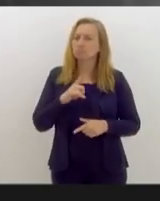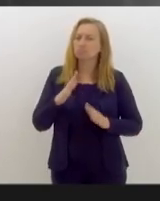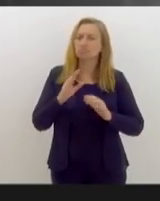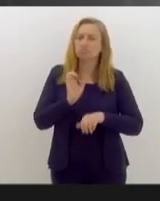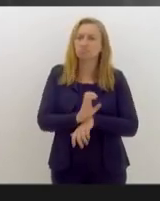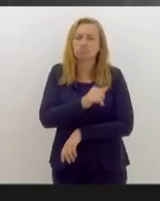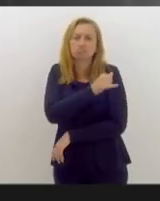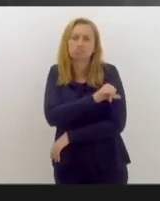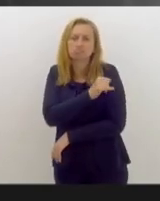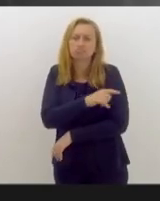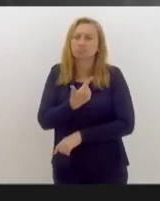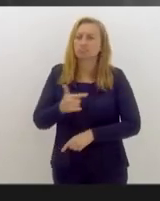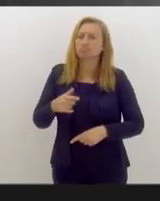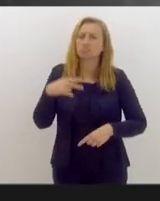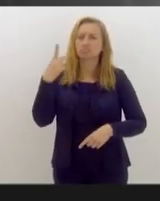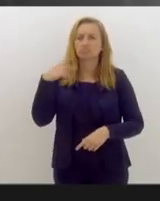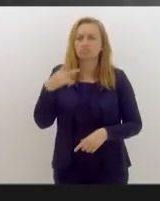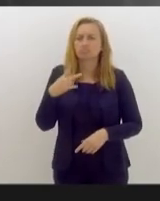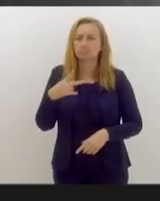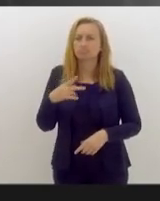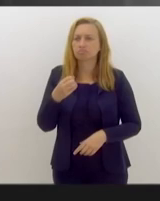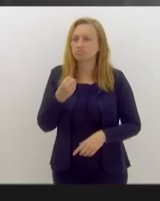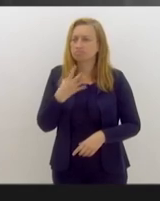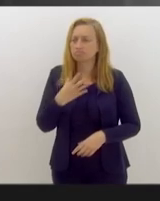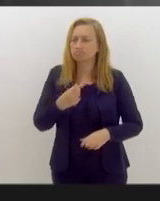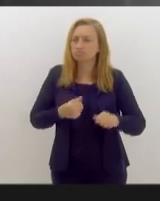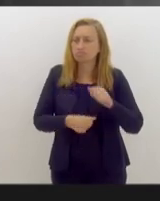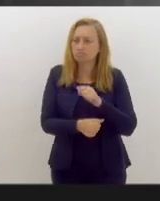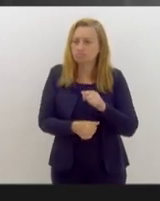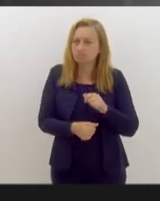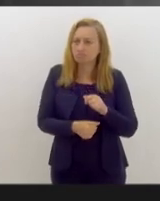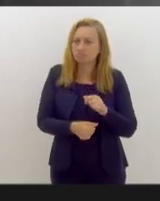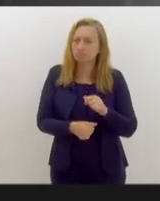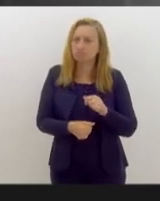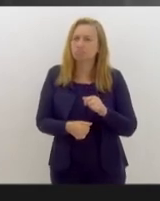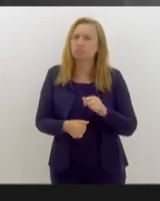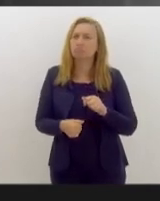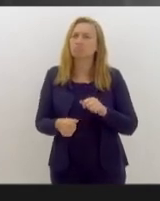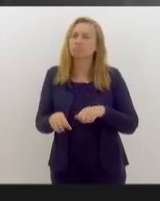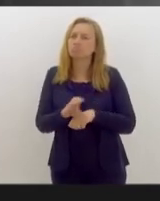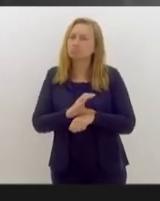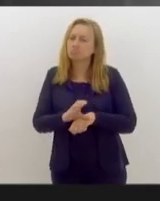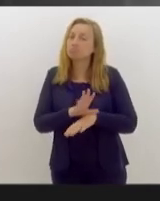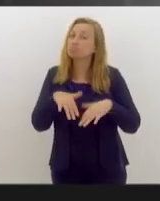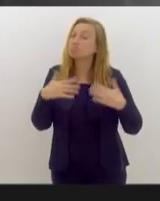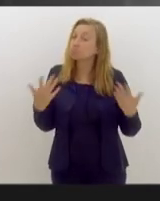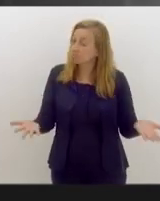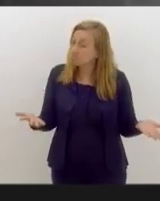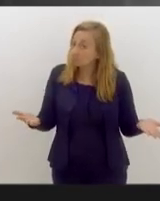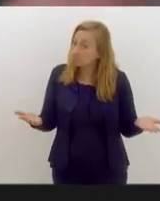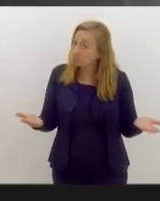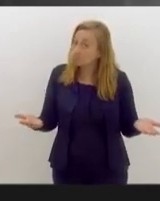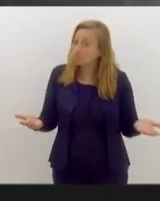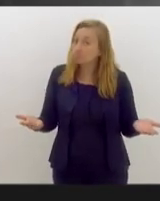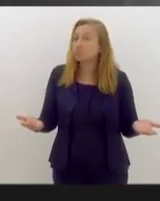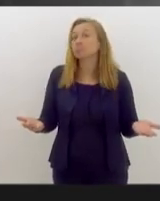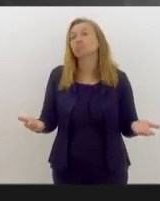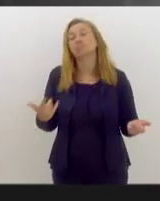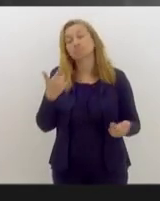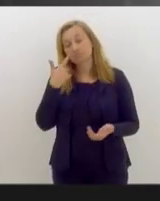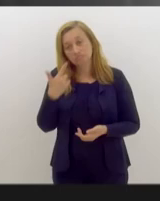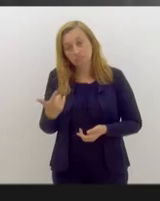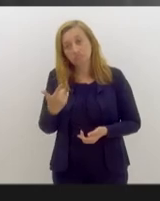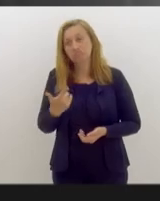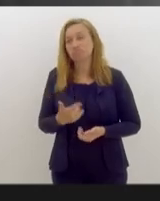Rio de Janeiro não tem uma política sólida de investimento do mínimo constitucional. Então, daí a gente pode ver